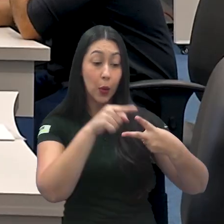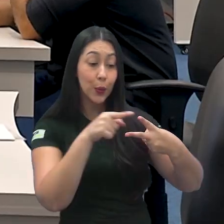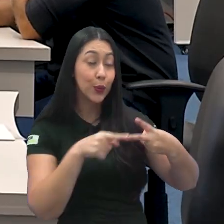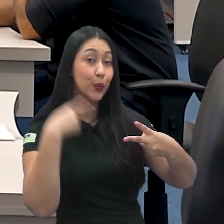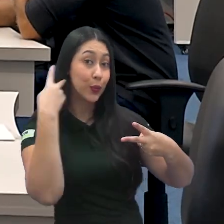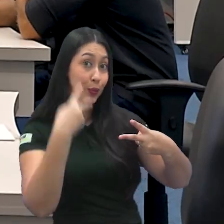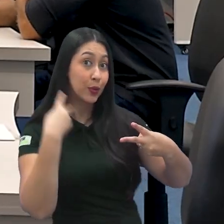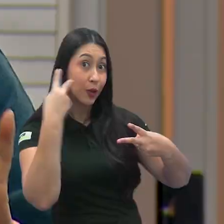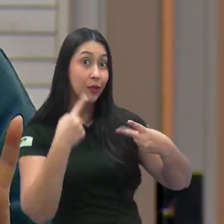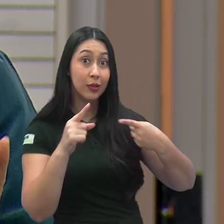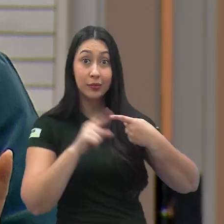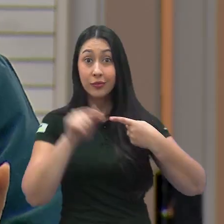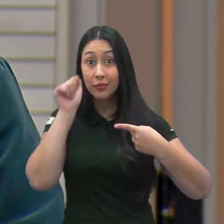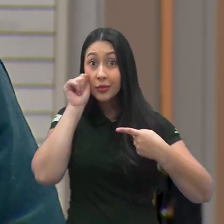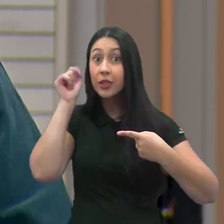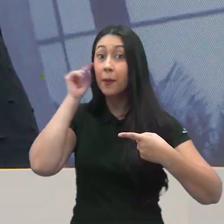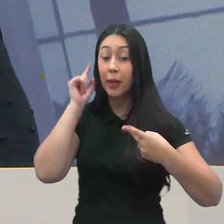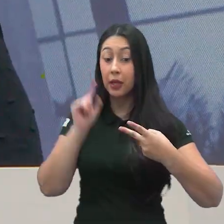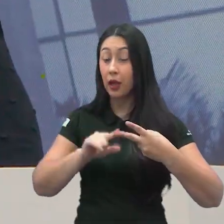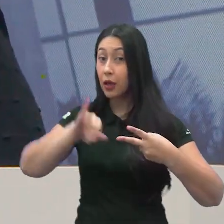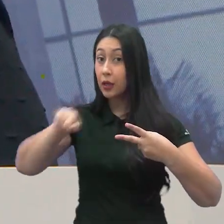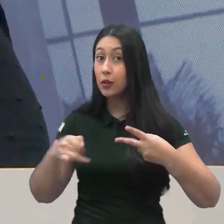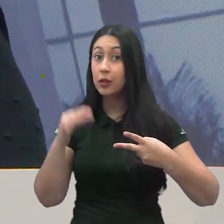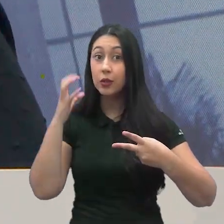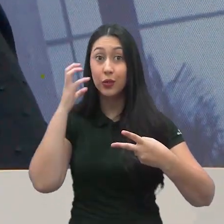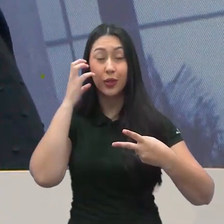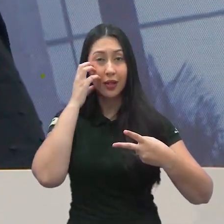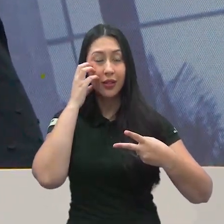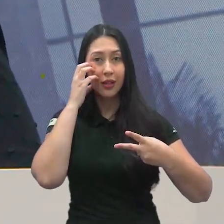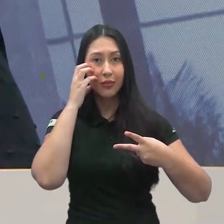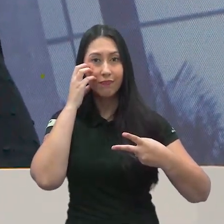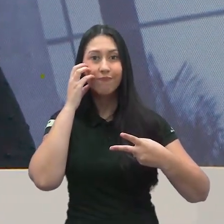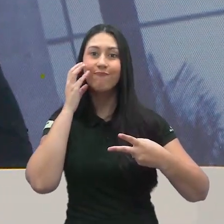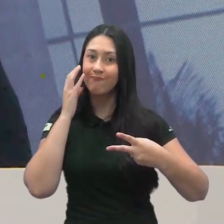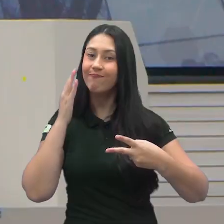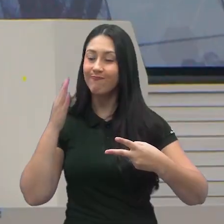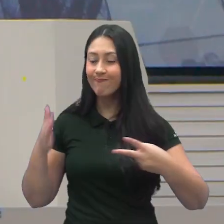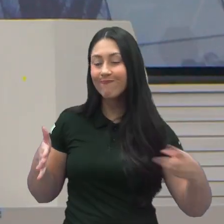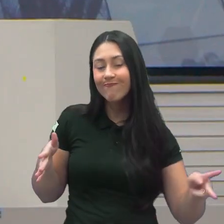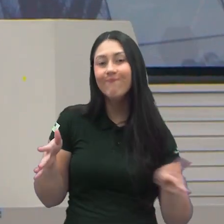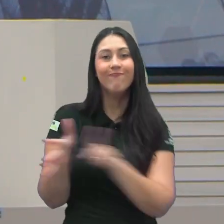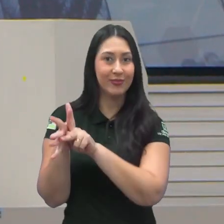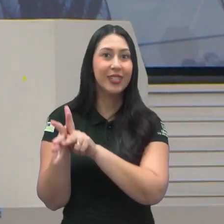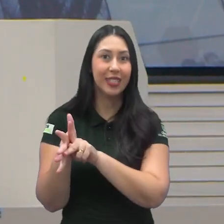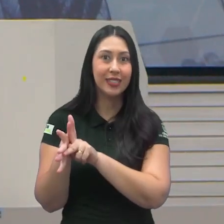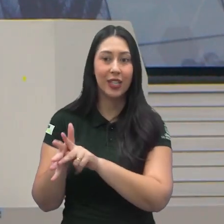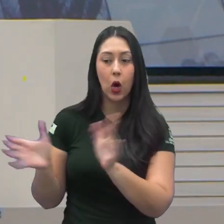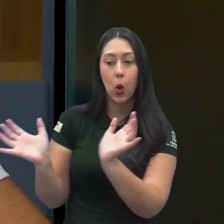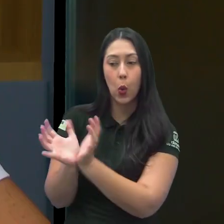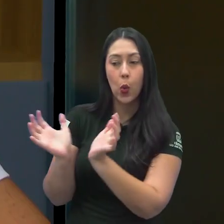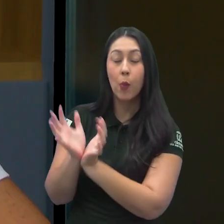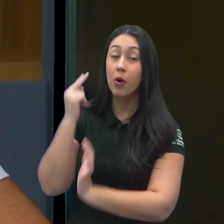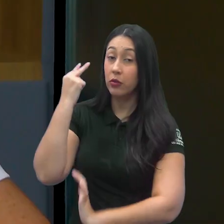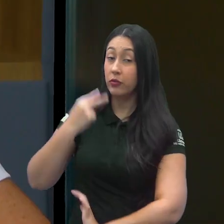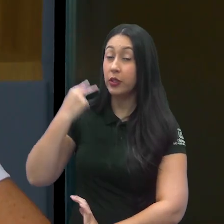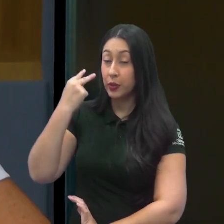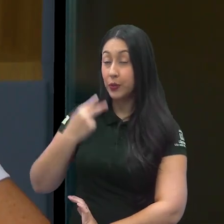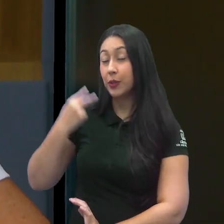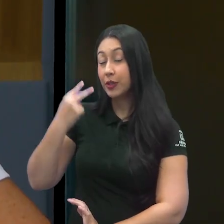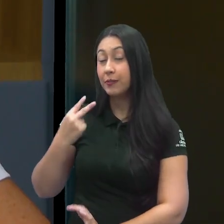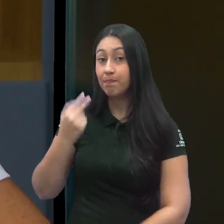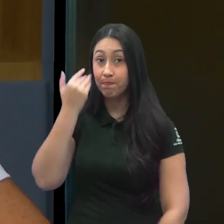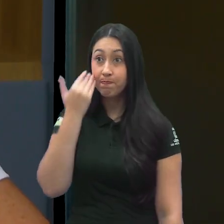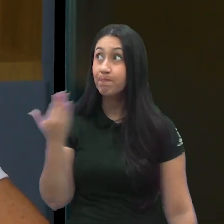2 vereadoras, Amélia Naomi e Juliana Fraga, fazem parte do Legislativo joseense. Para